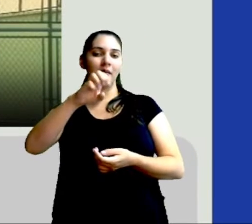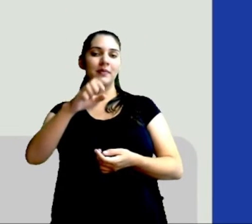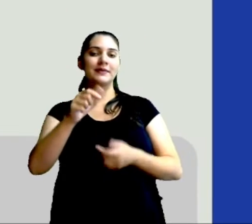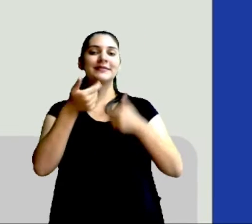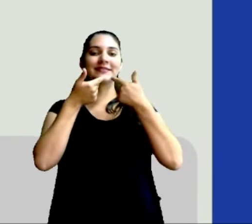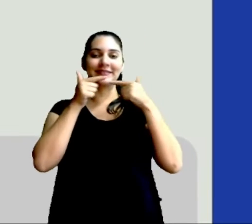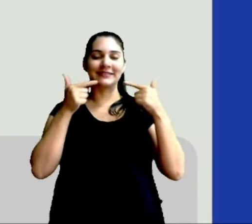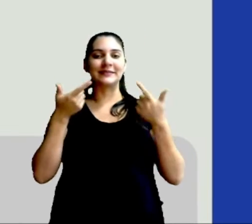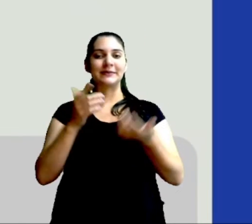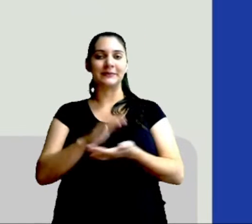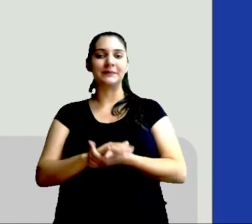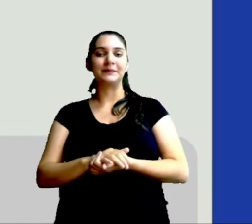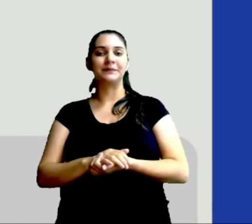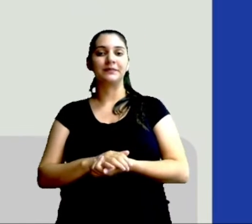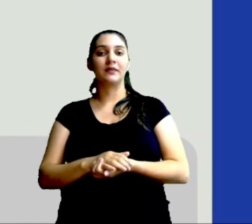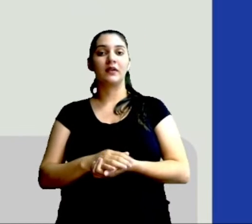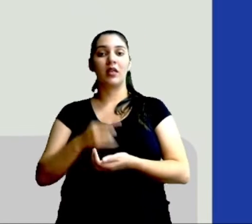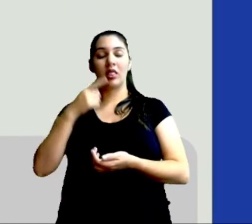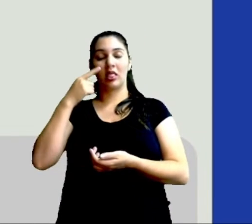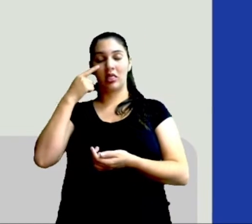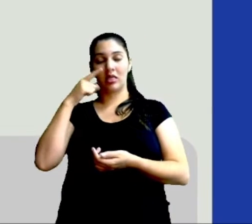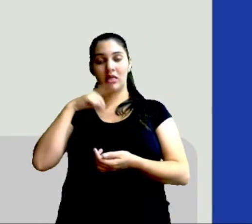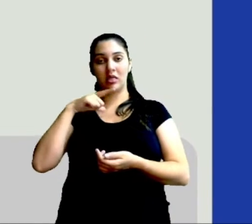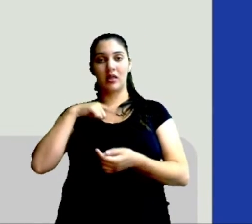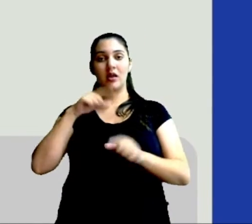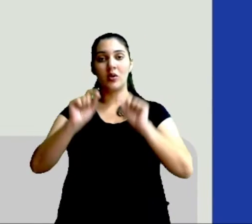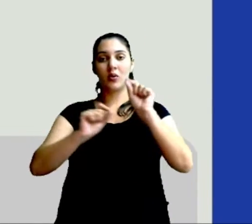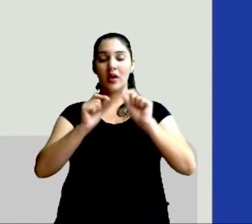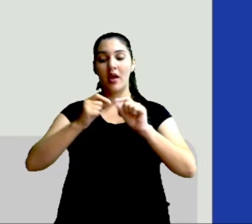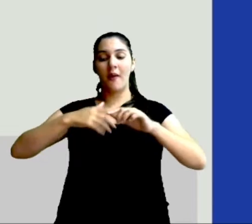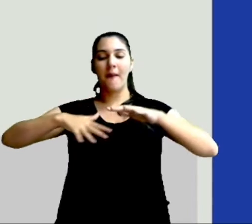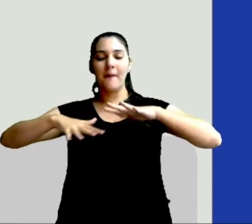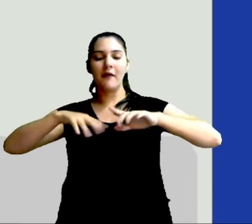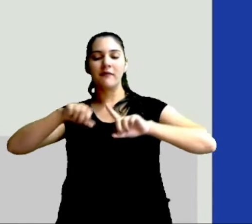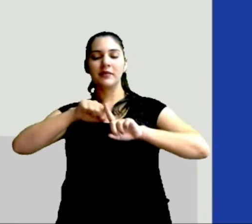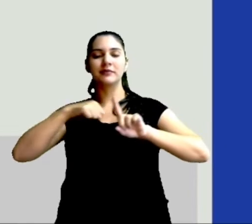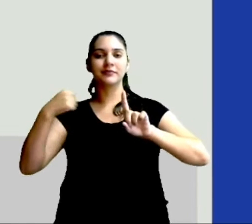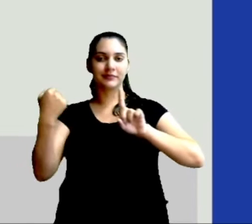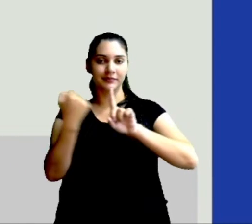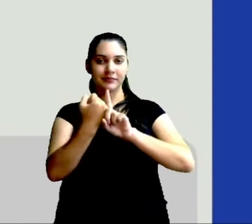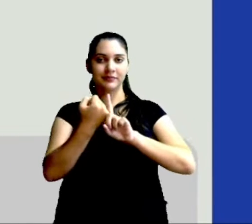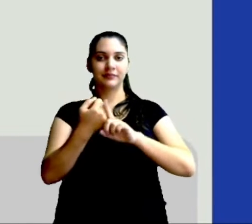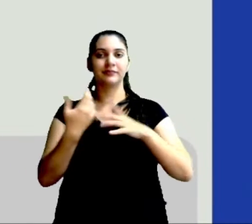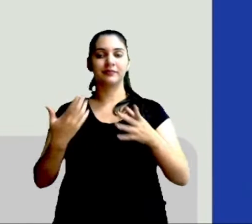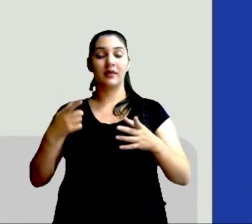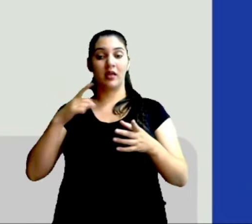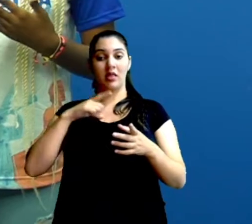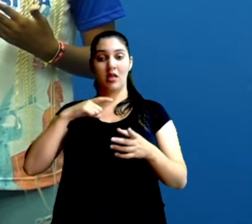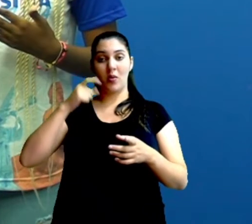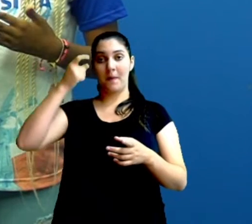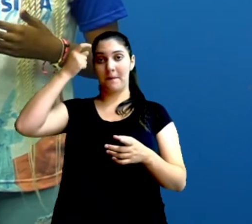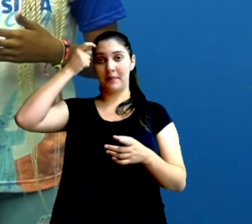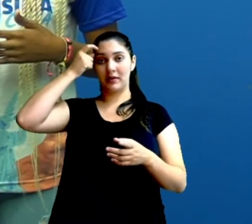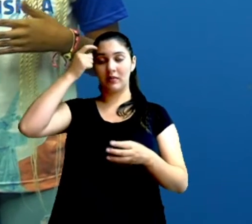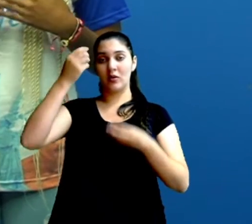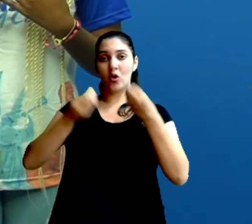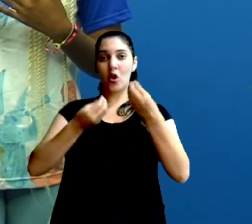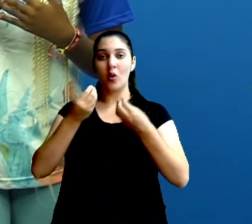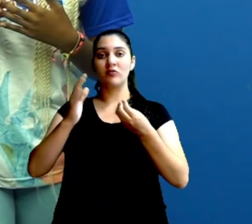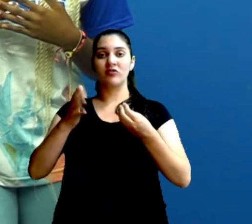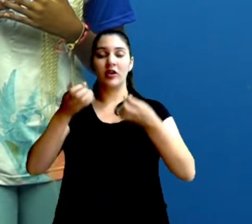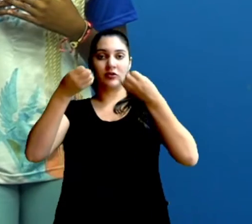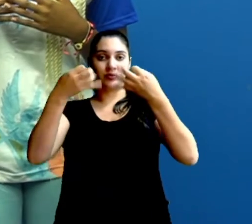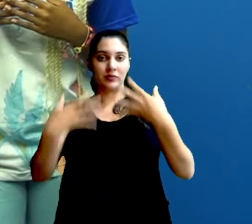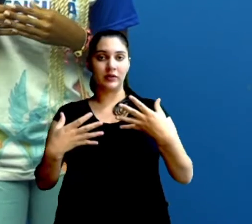mentindo sim. E temos os movimentos sociais. Tendo essa ideia, como eu falei,